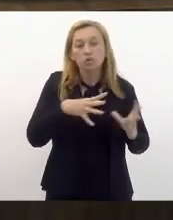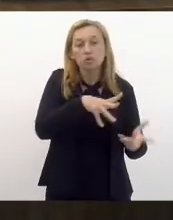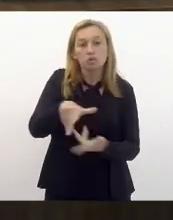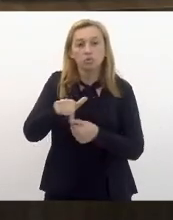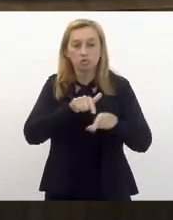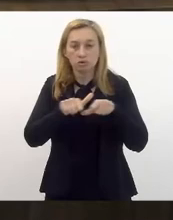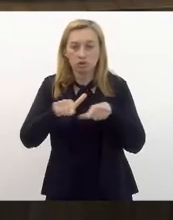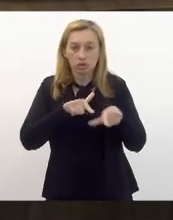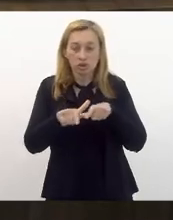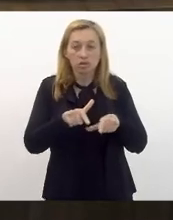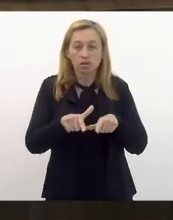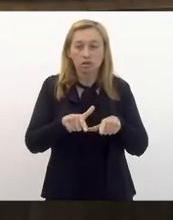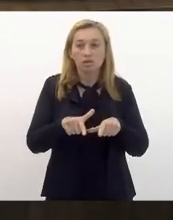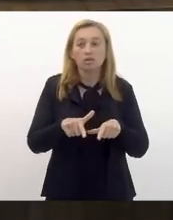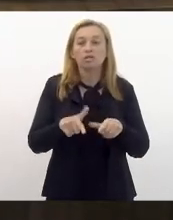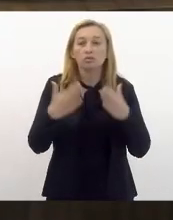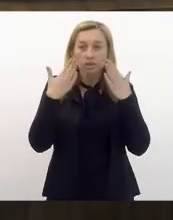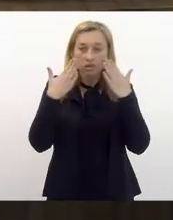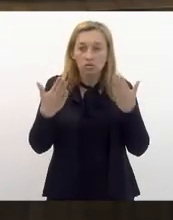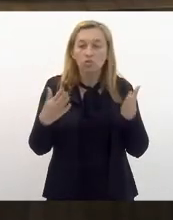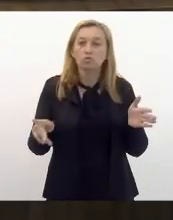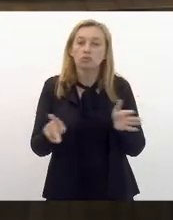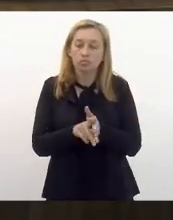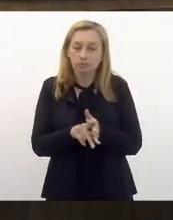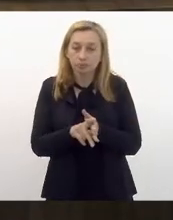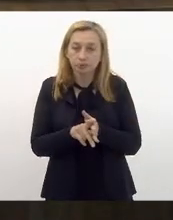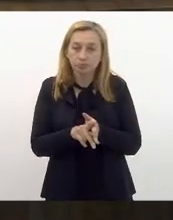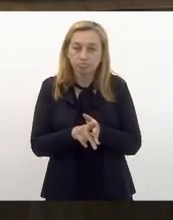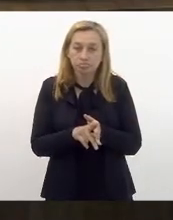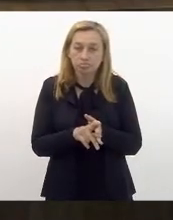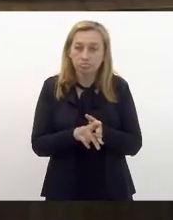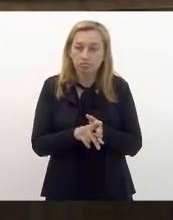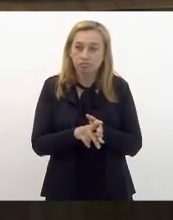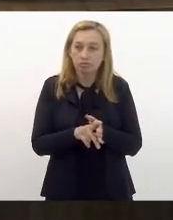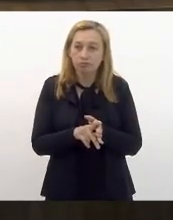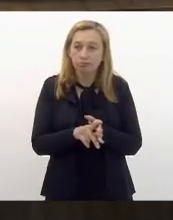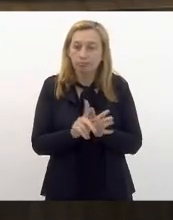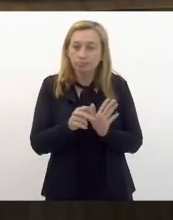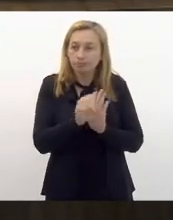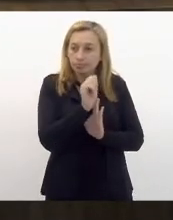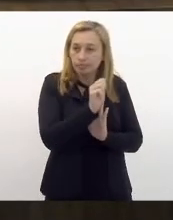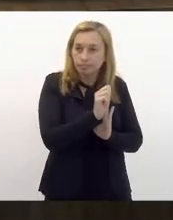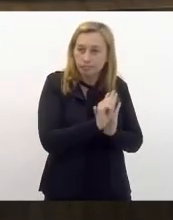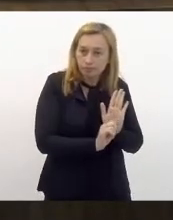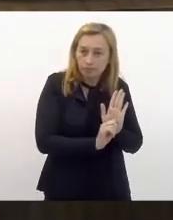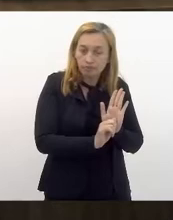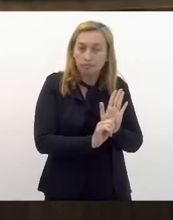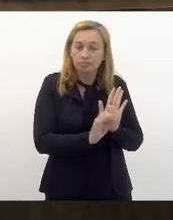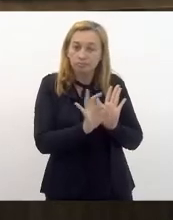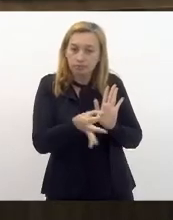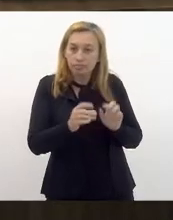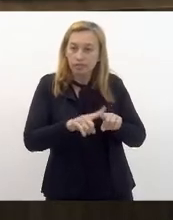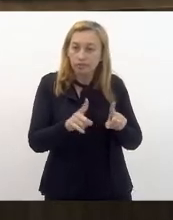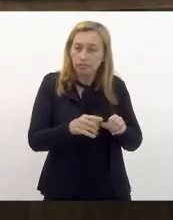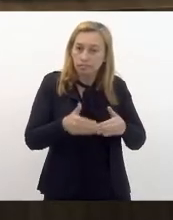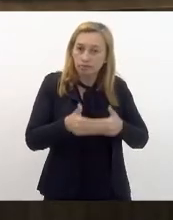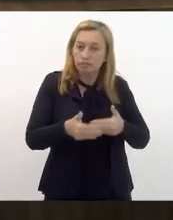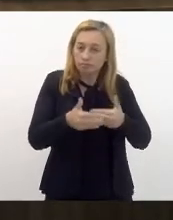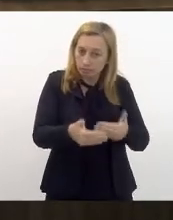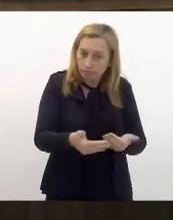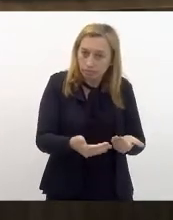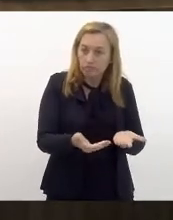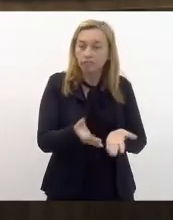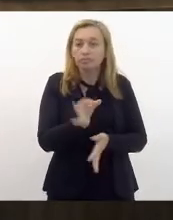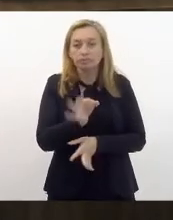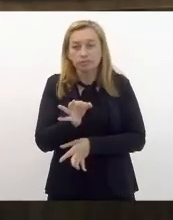mundo do trabalho é atrair os que a gente apresentou esse projeto ele não ficou com a redação que a gente o ideal mas ele avança muito